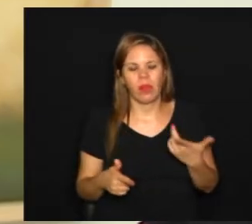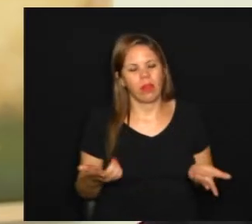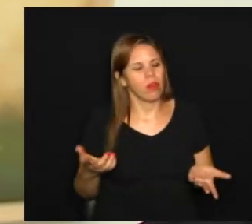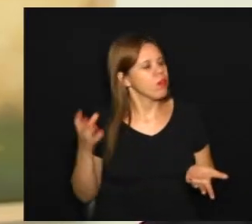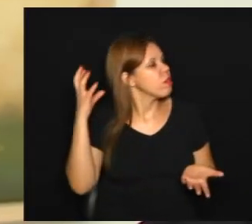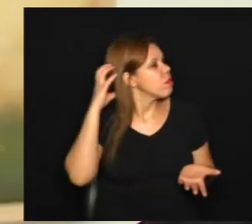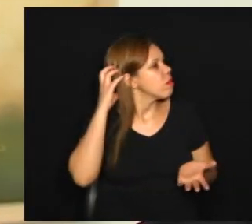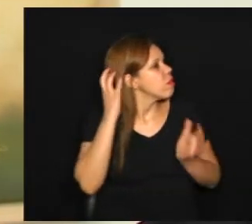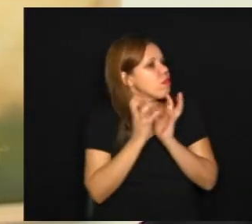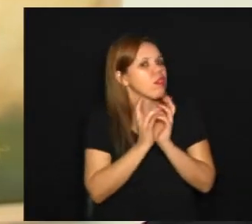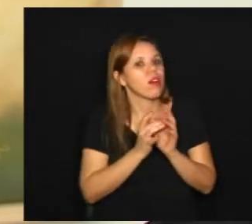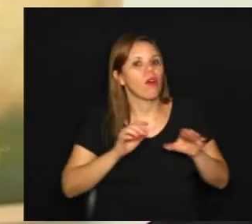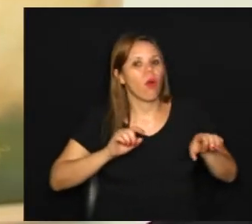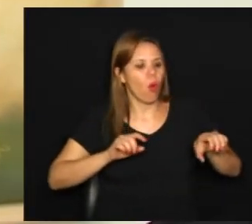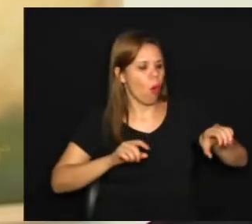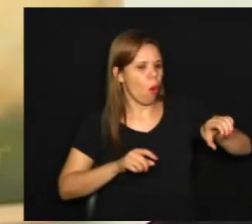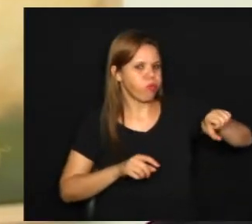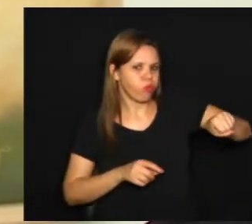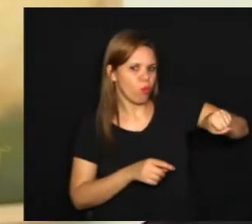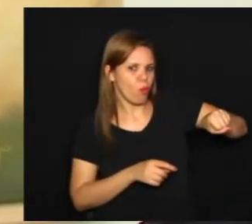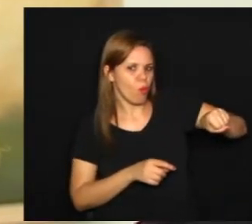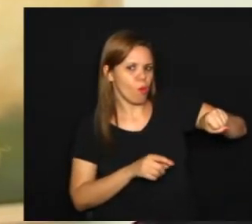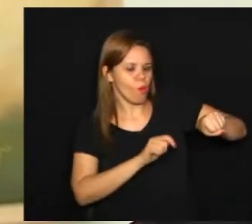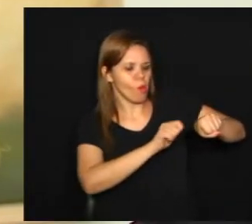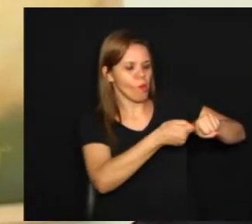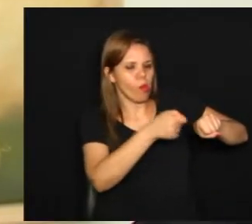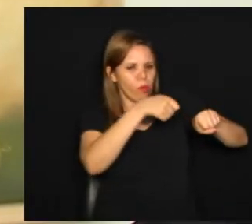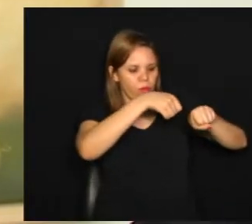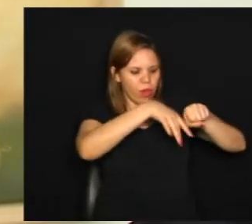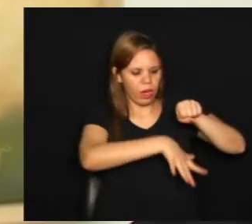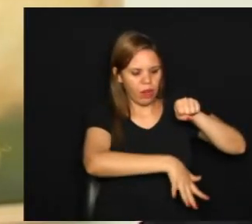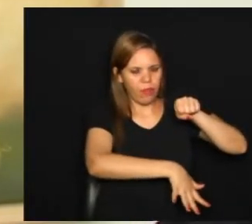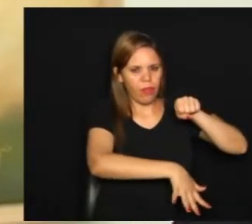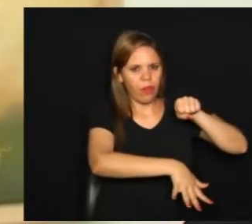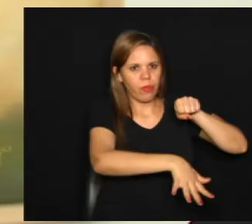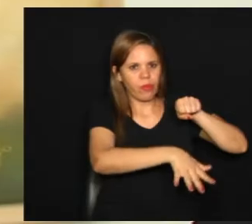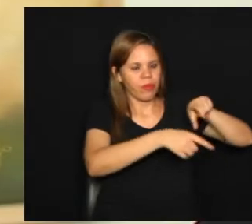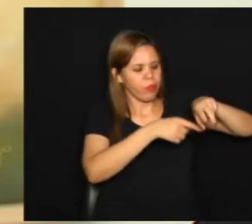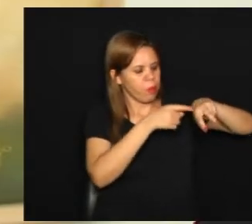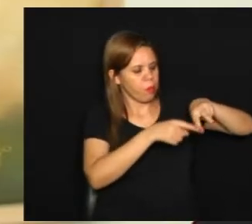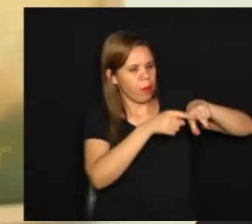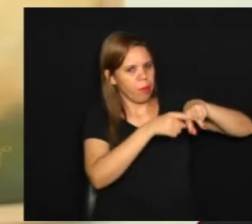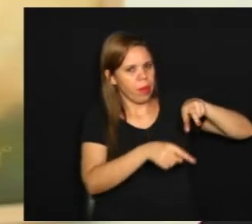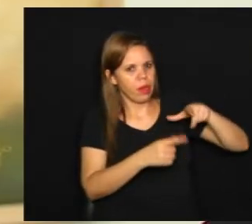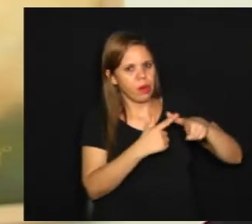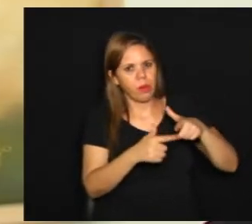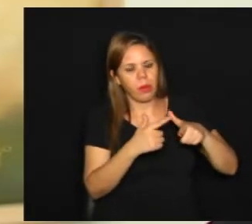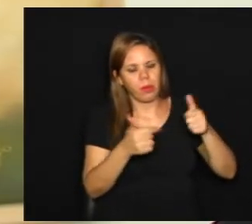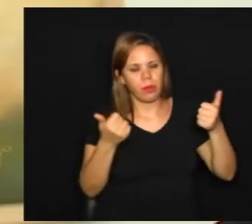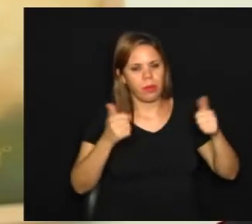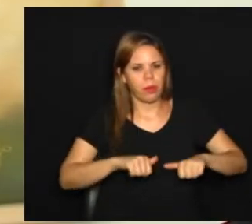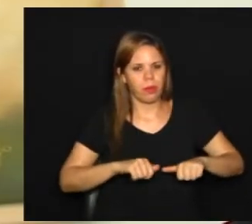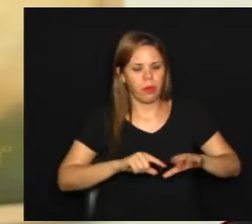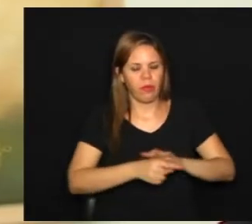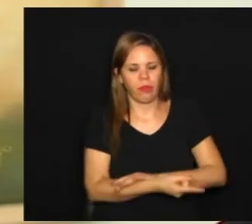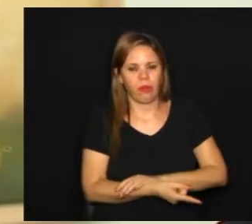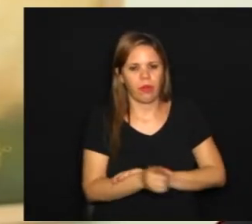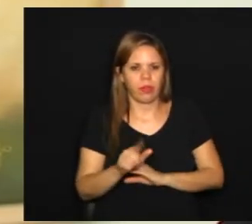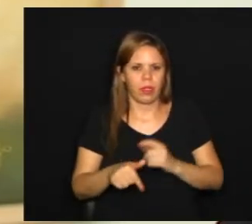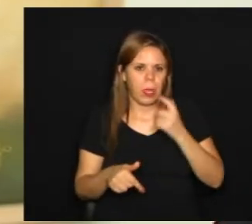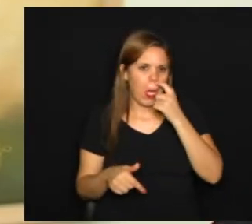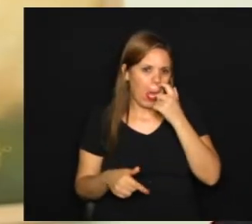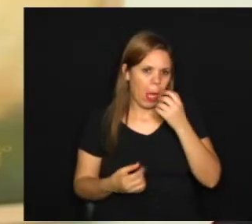comumente são a formação de coágulos nas veias, né? A trombose venosa profunda. Nas artérias, pode acontecer, por exemplo,